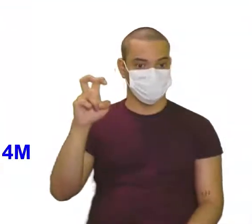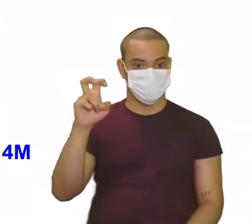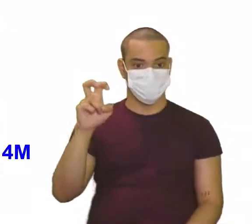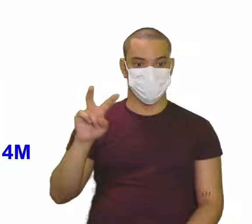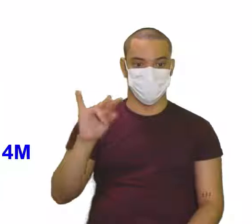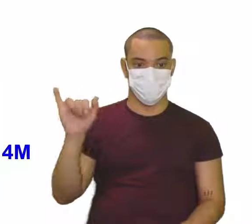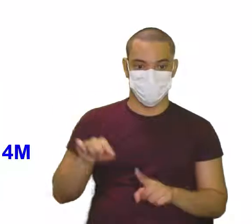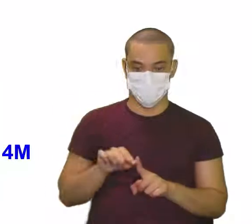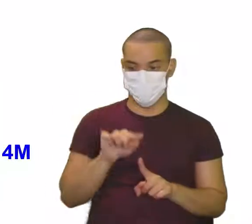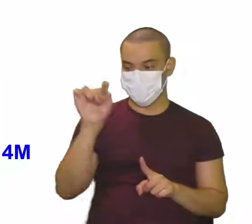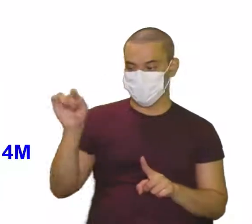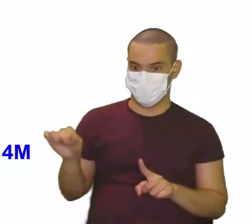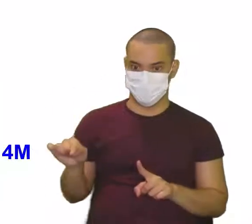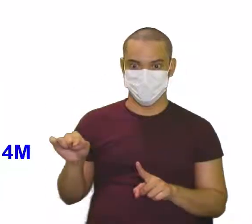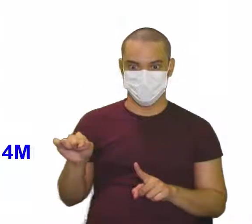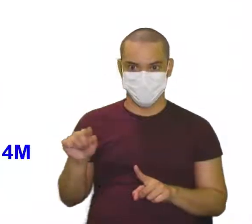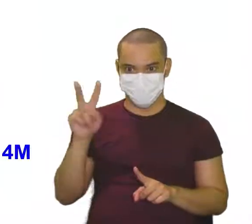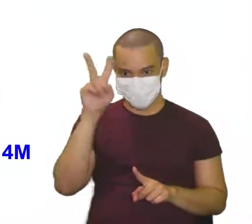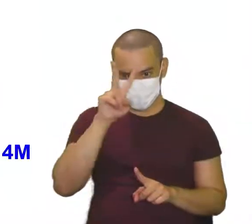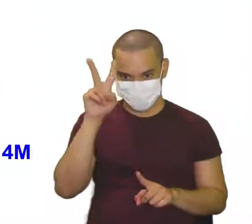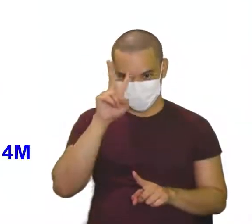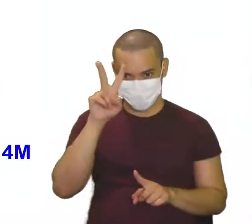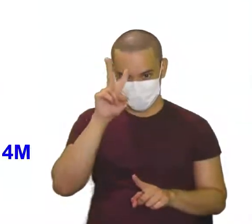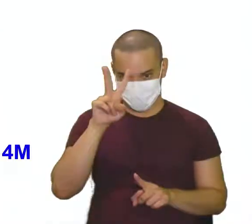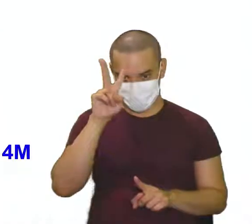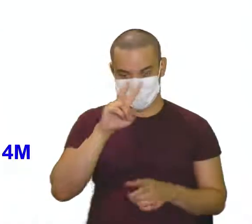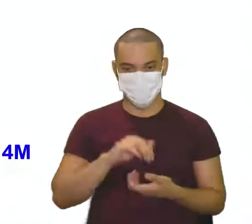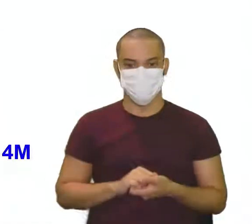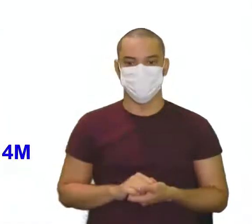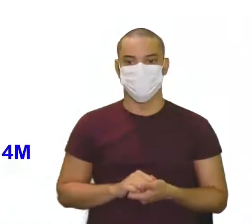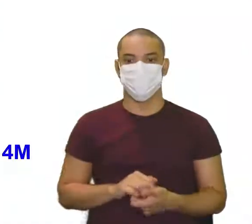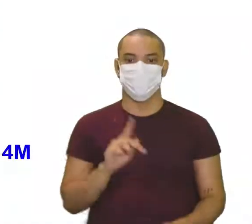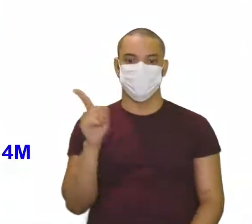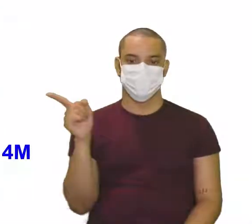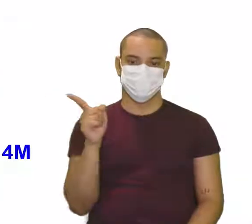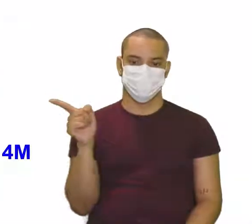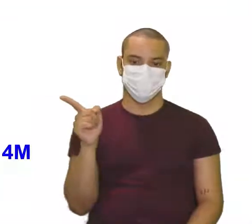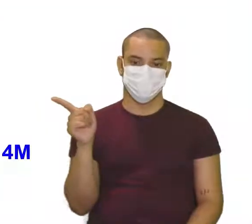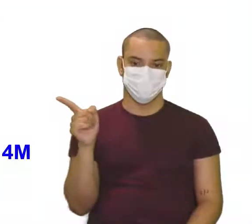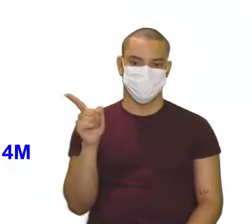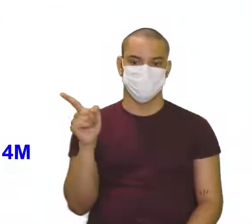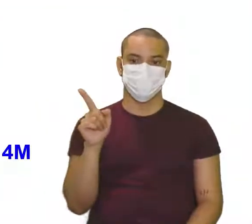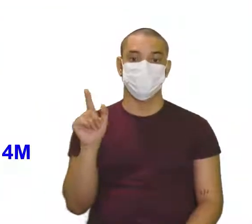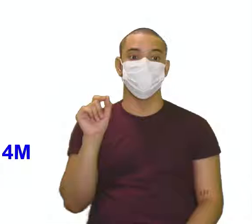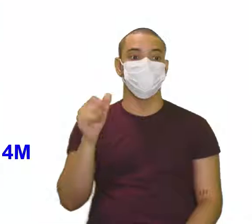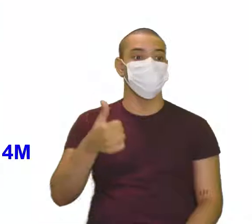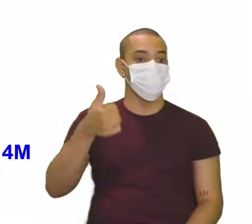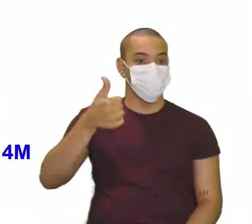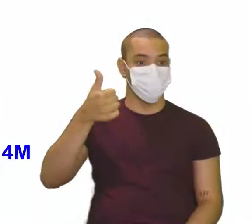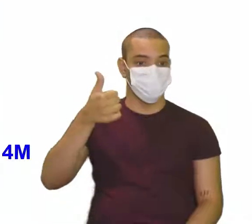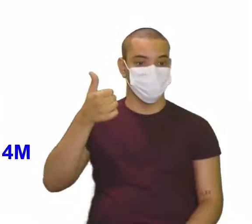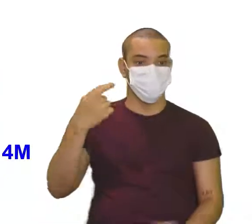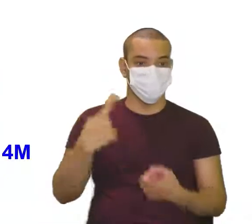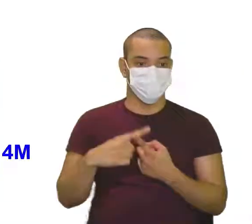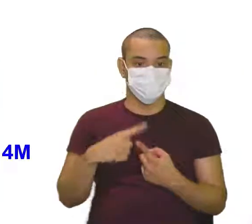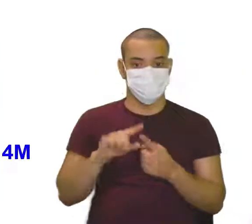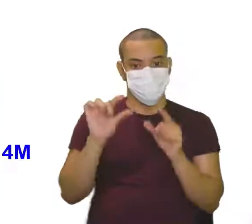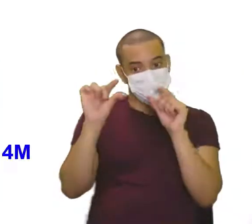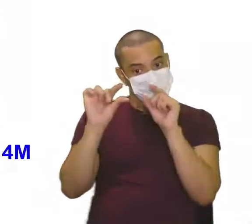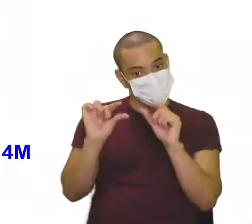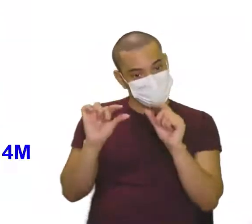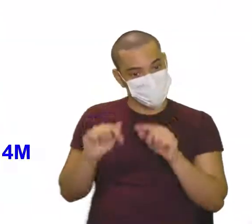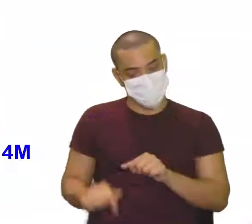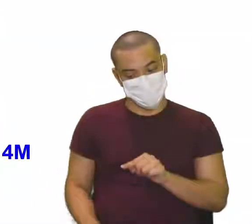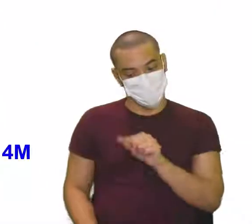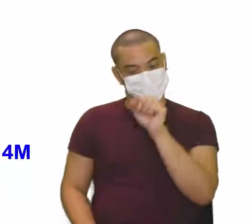vai ser desviado para baixo, como nós vimos. Olha só. O pósitron é a trajetória 1, porque ele tem uma massa pequenininha,